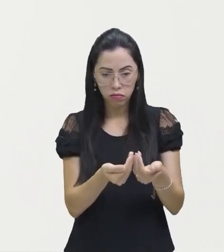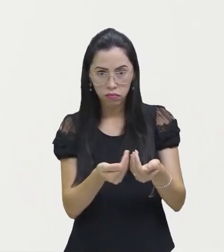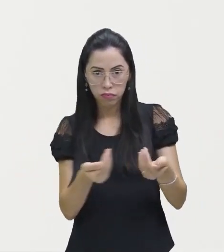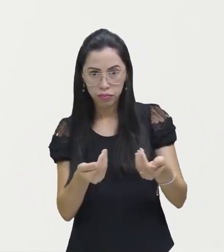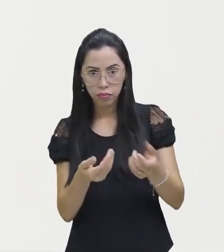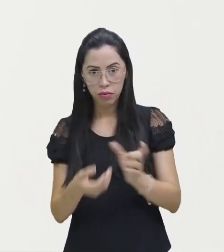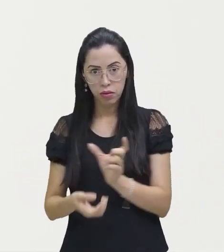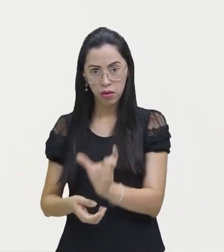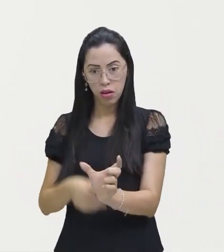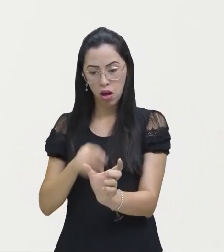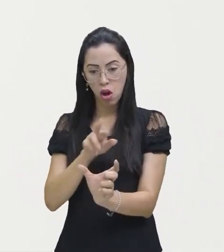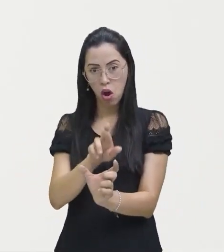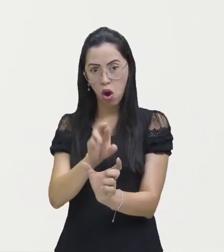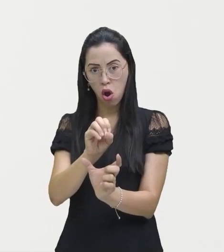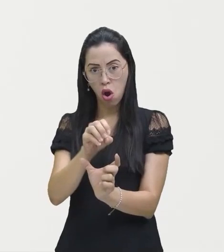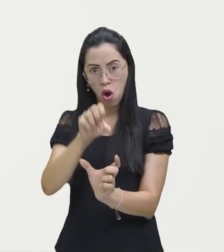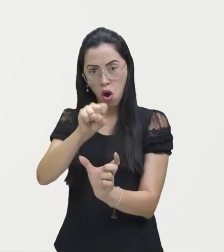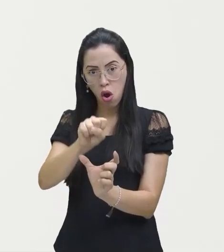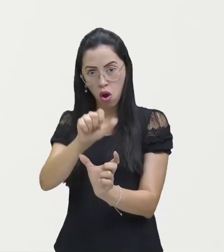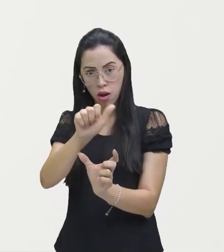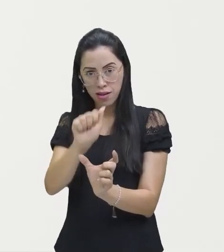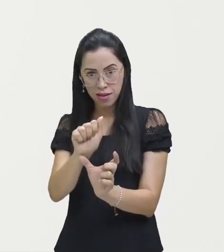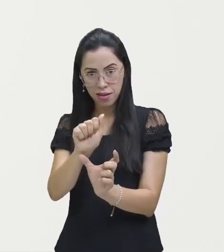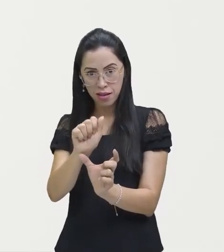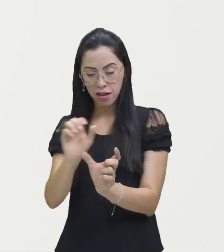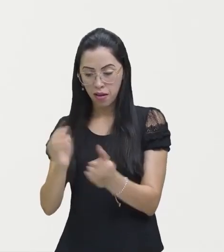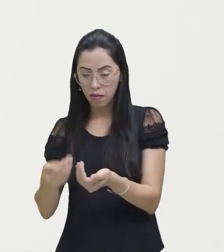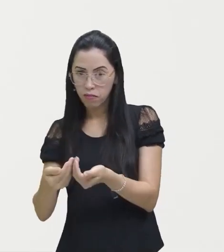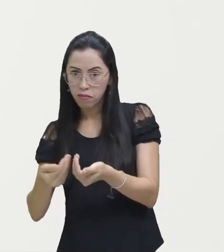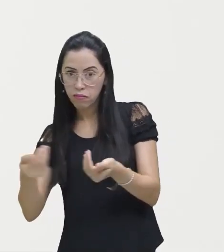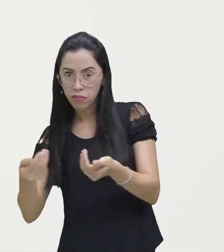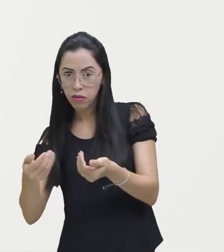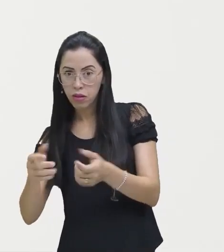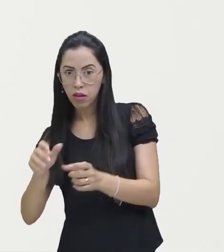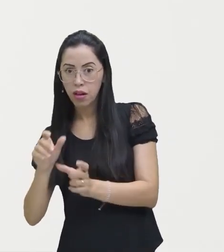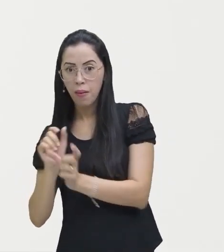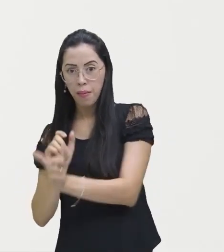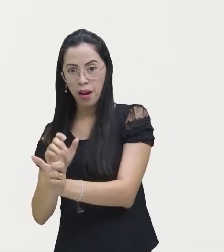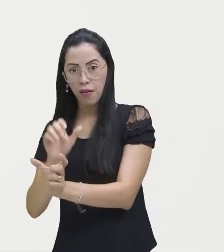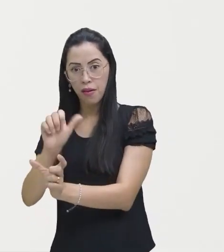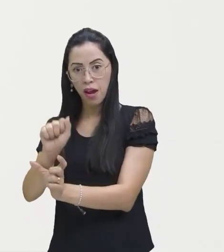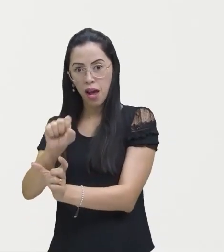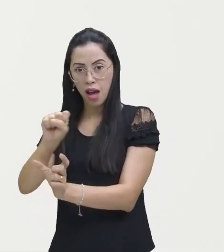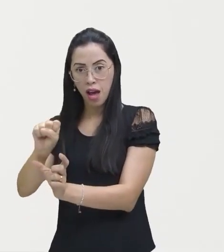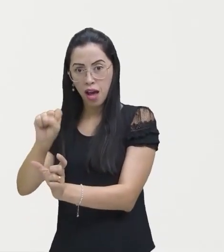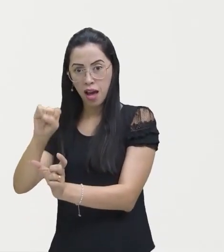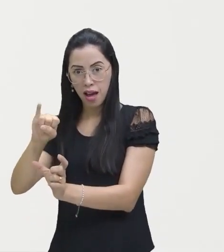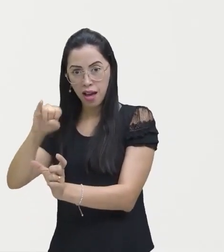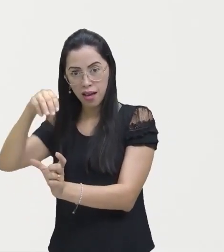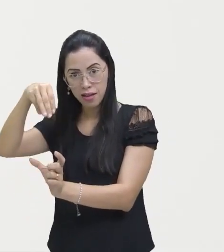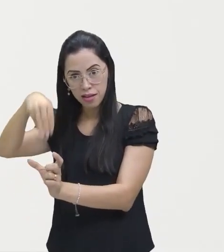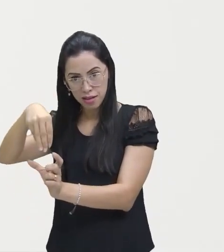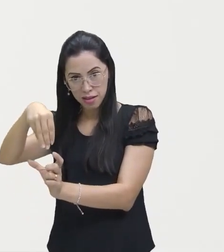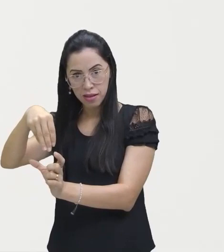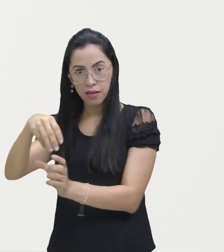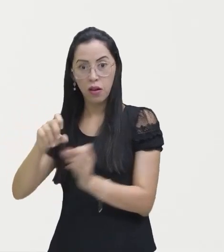Vocês percebem que ficou bem melhor, porque agora nós justamente conseguimos separar aqui